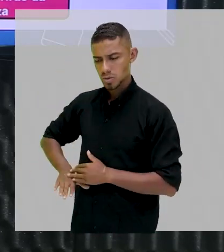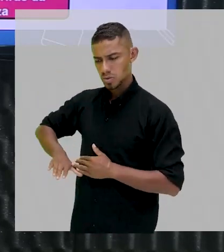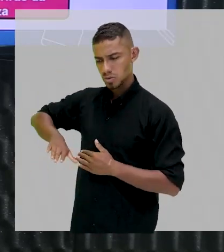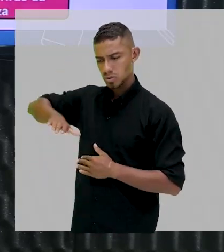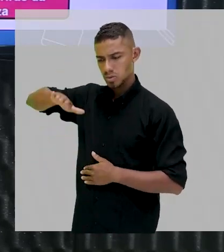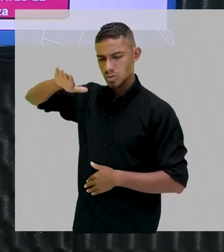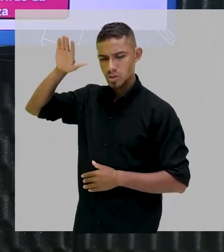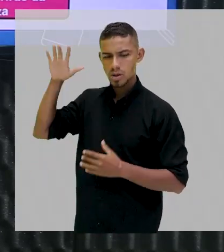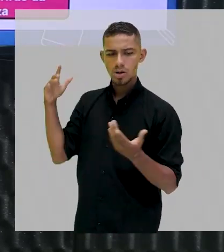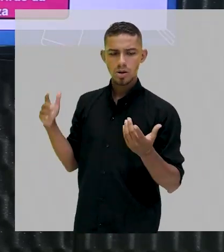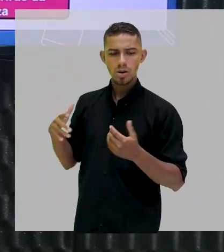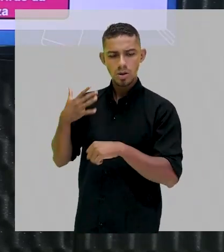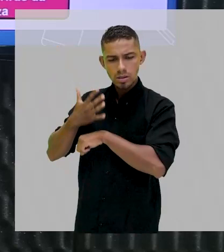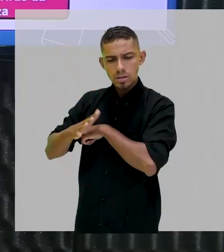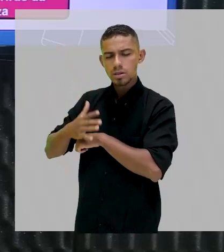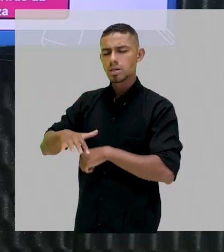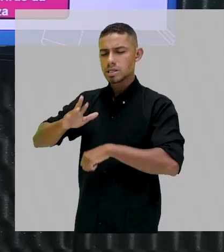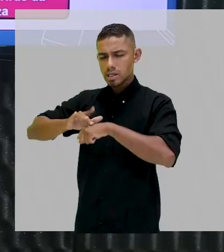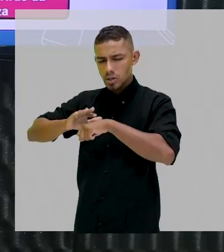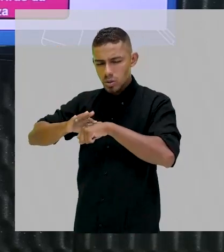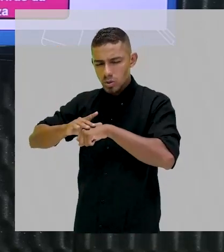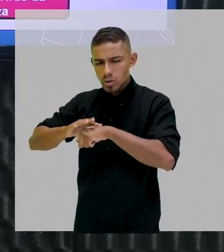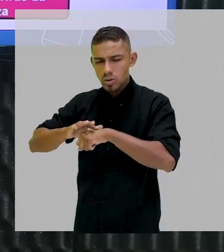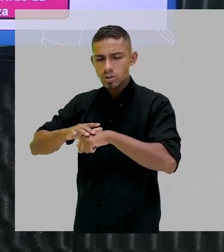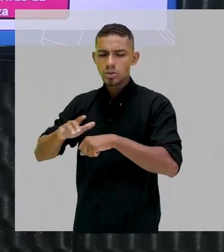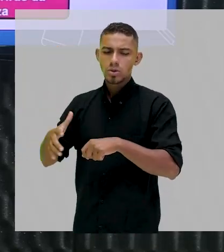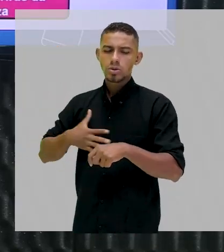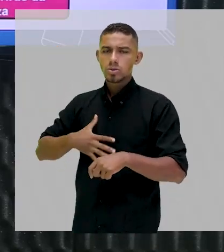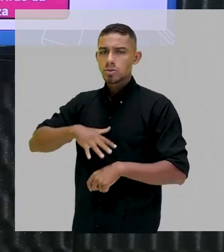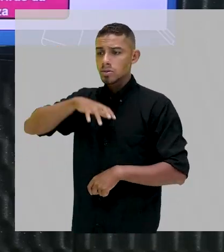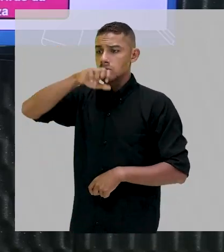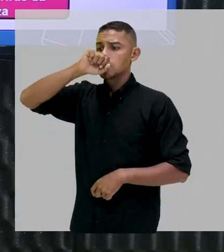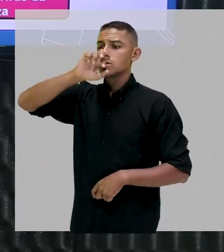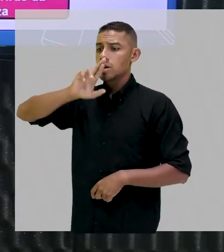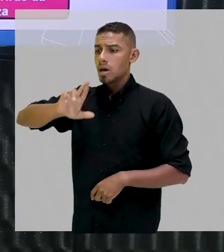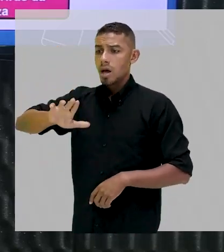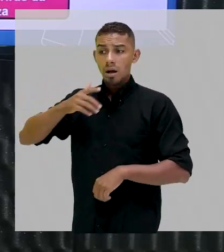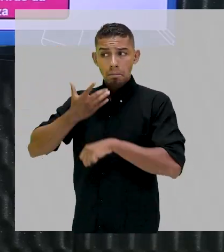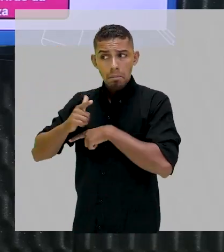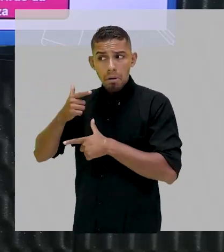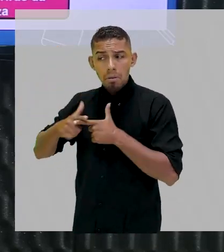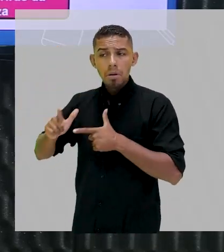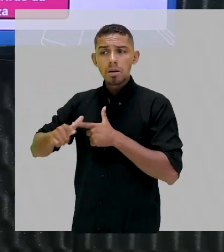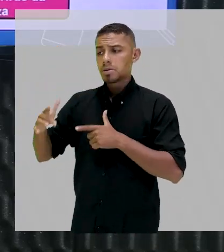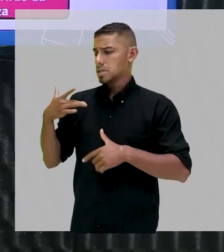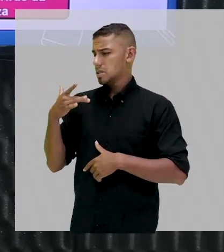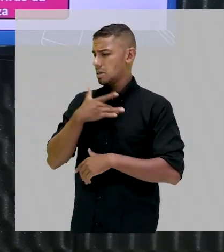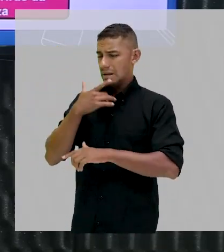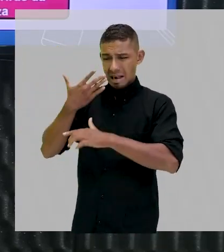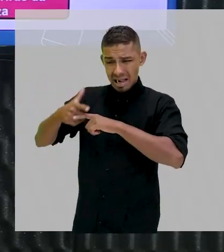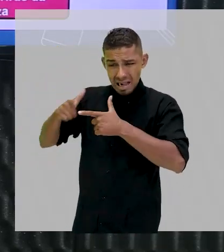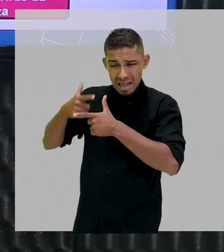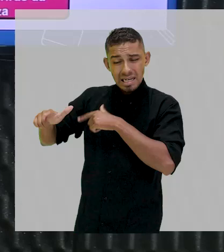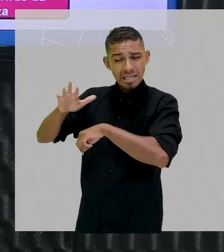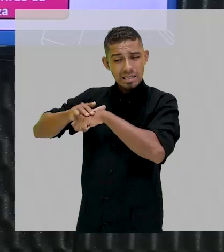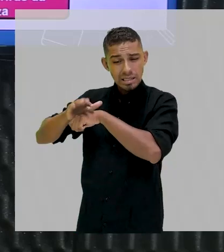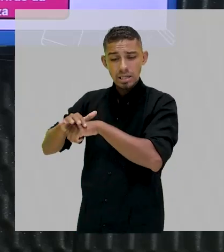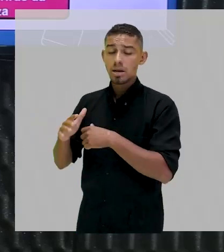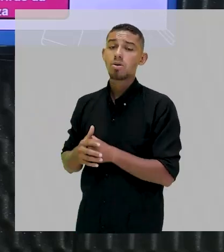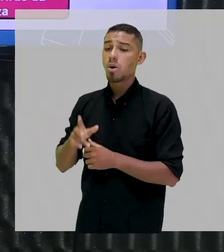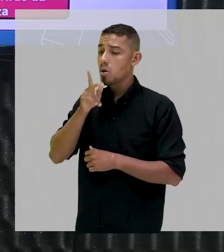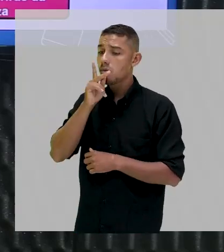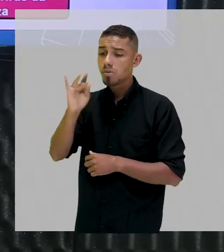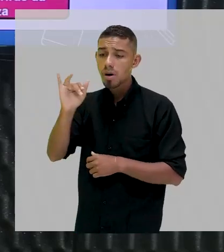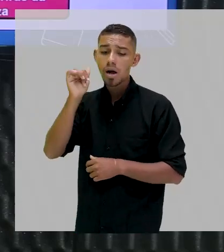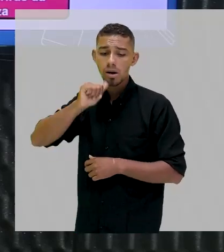criança franzina, doente, sofria de asma, tinha uma série de complicações de saúde, seus pais eram